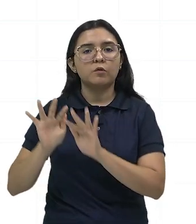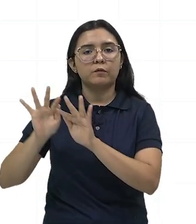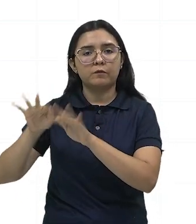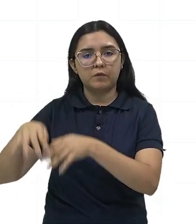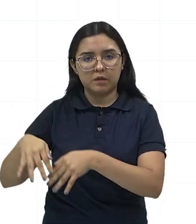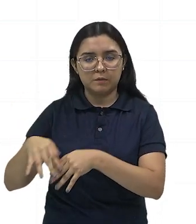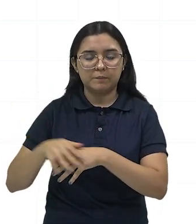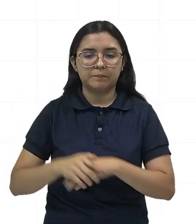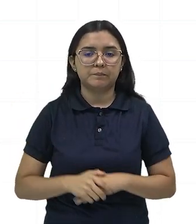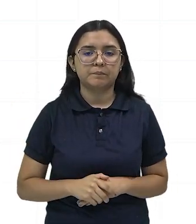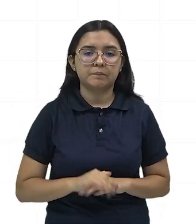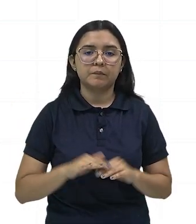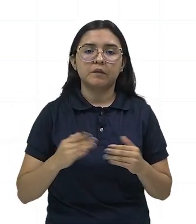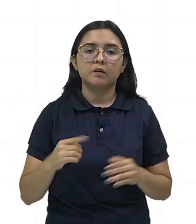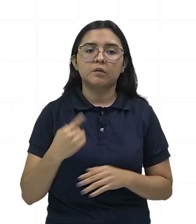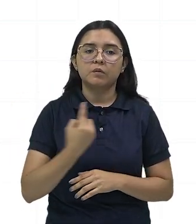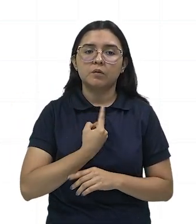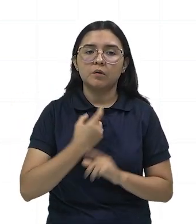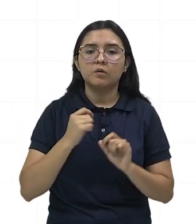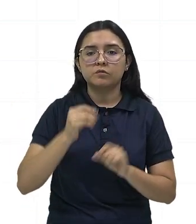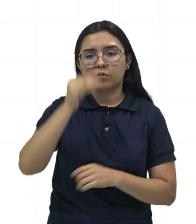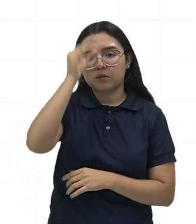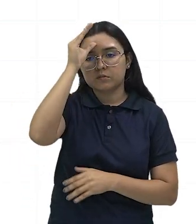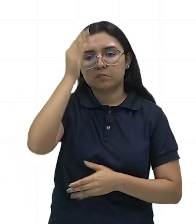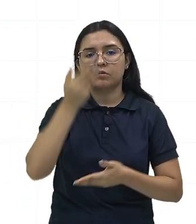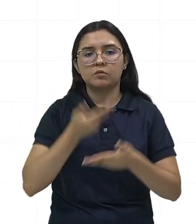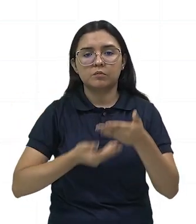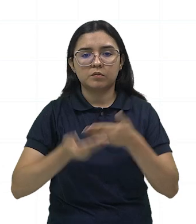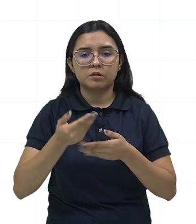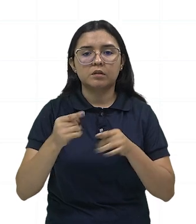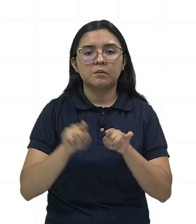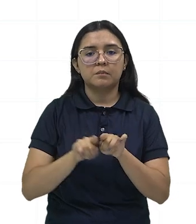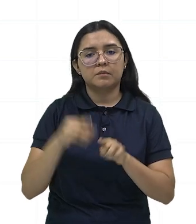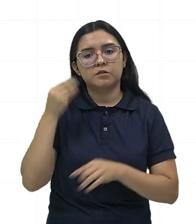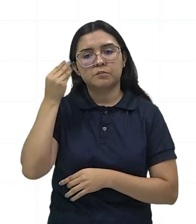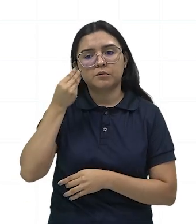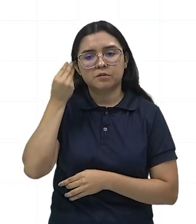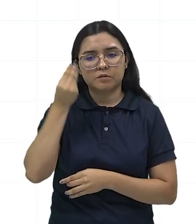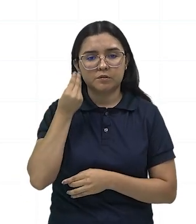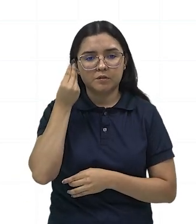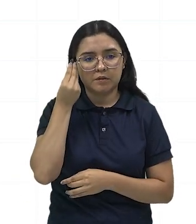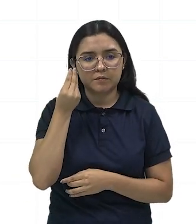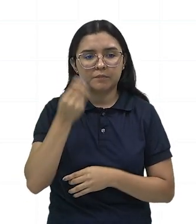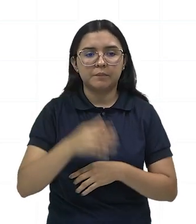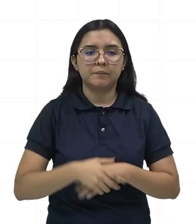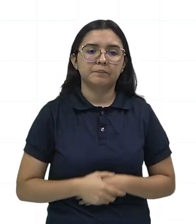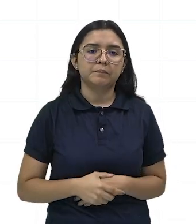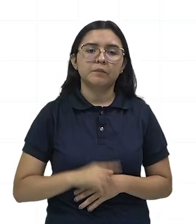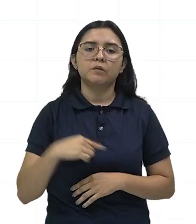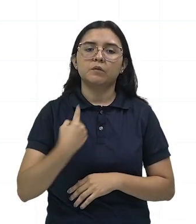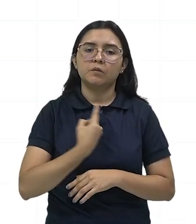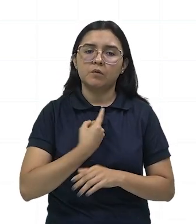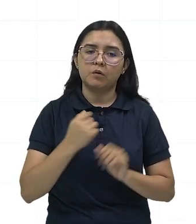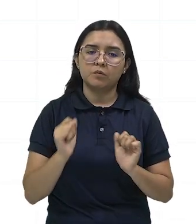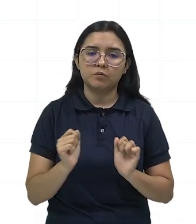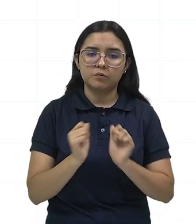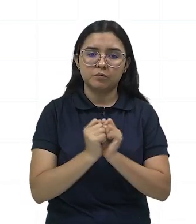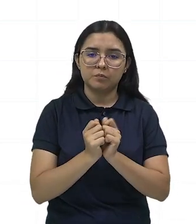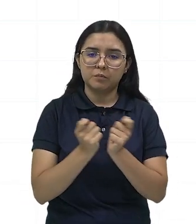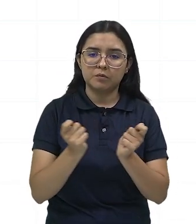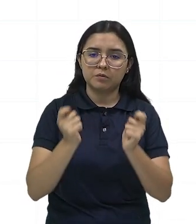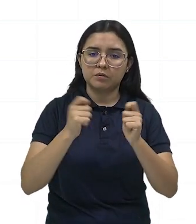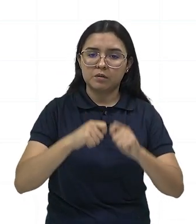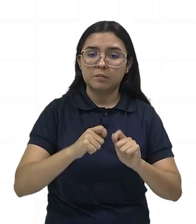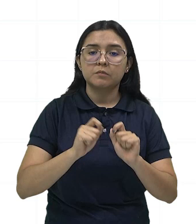é importante que compartilhemos nosso conhecimento e experiências com outras pessoas, para que juntos